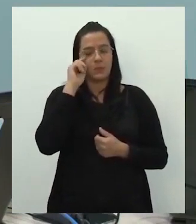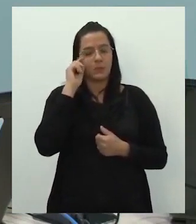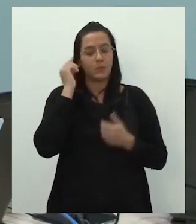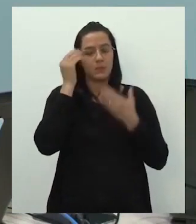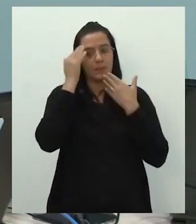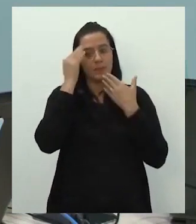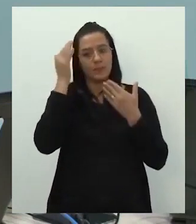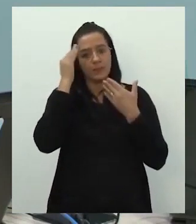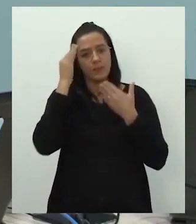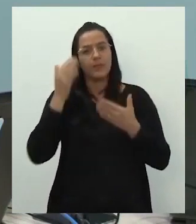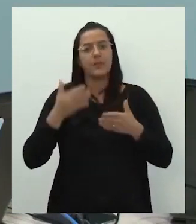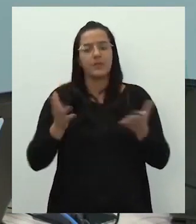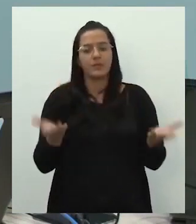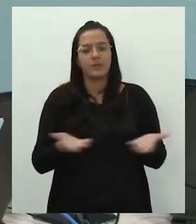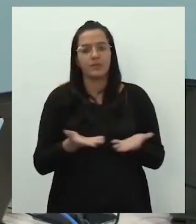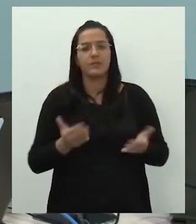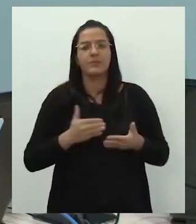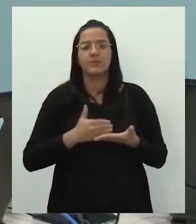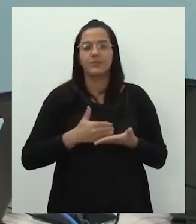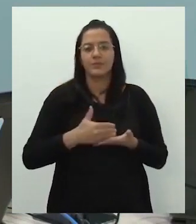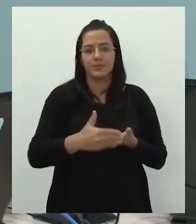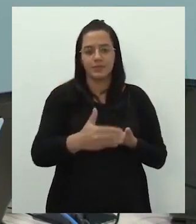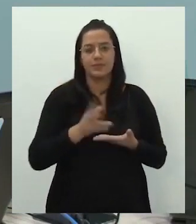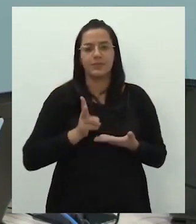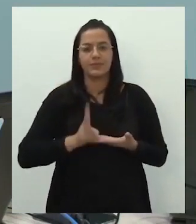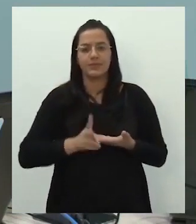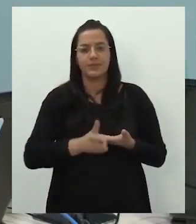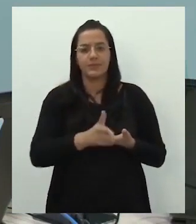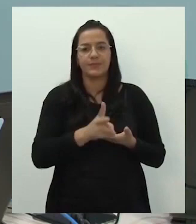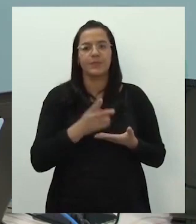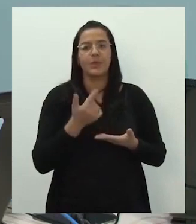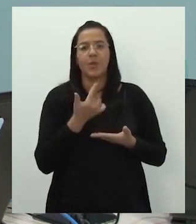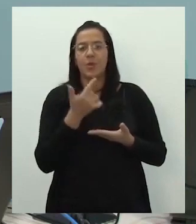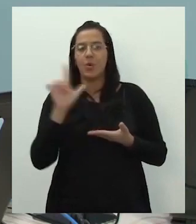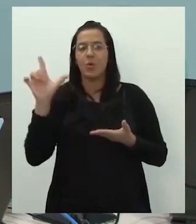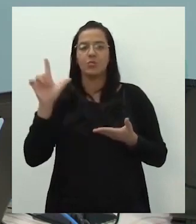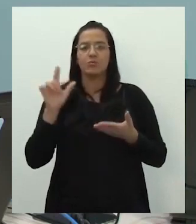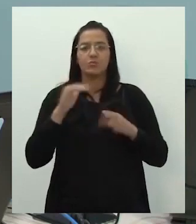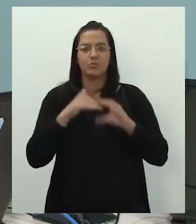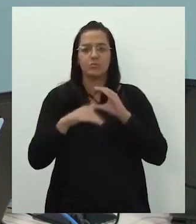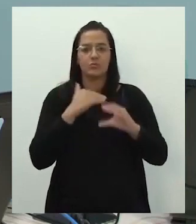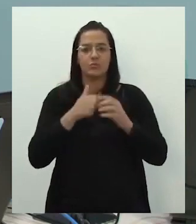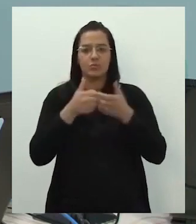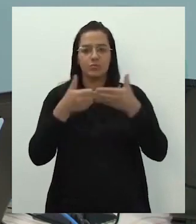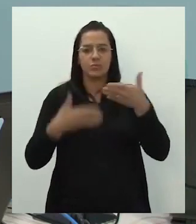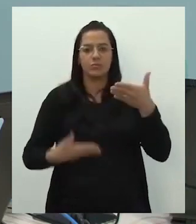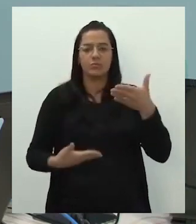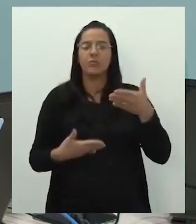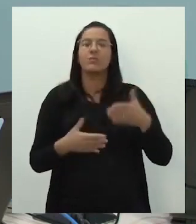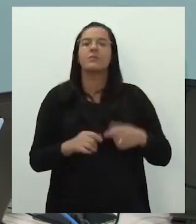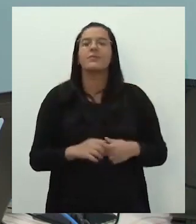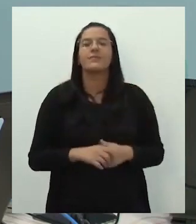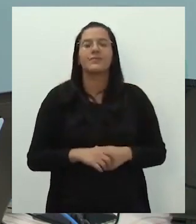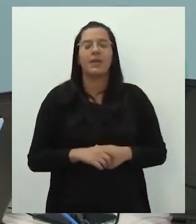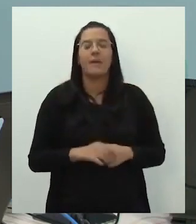dando continuidade, nós vamos para um outro chat. E a pergunta é a seguinte: